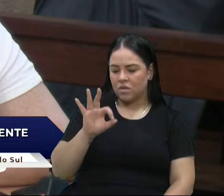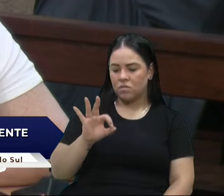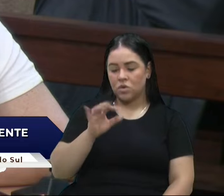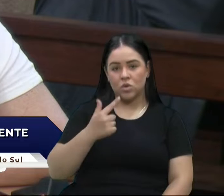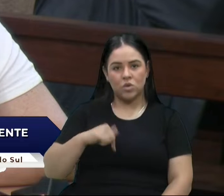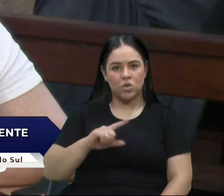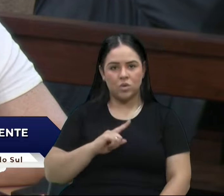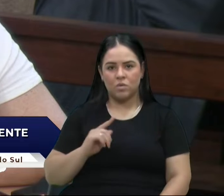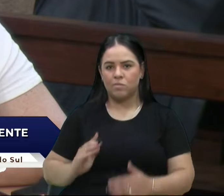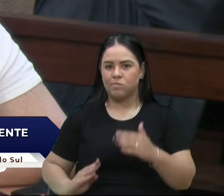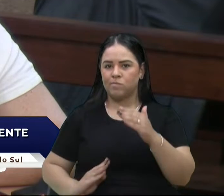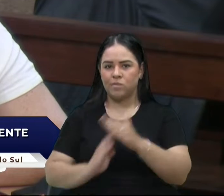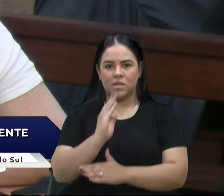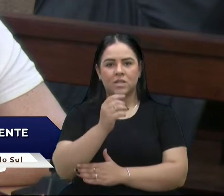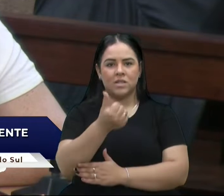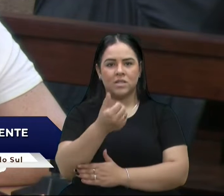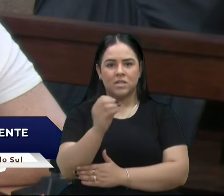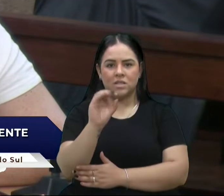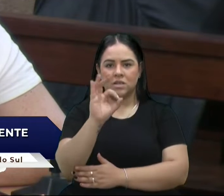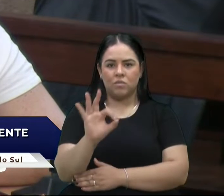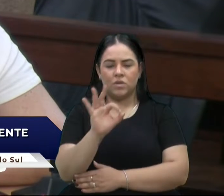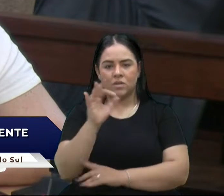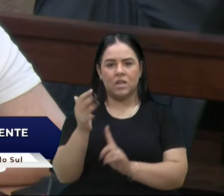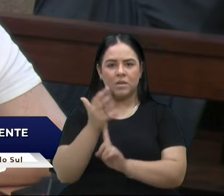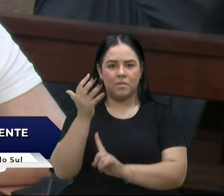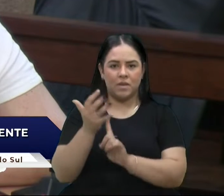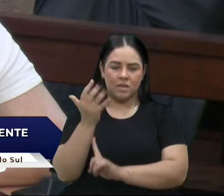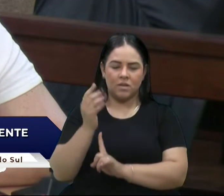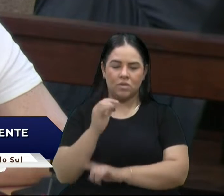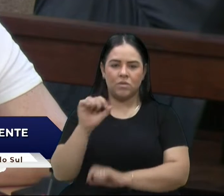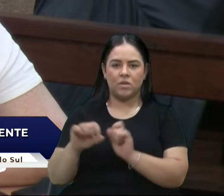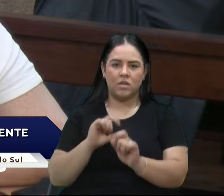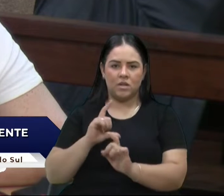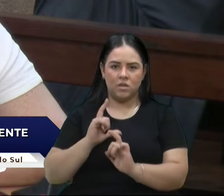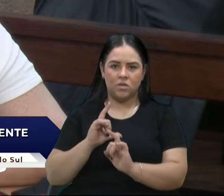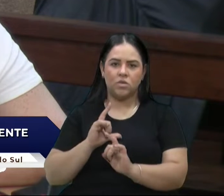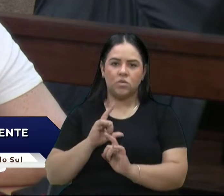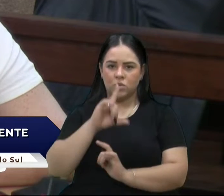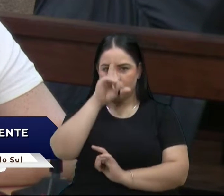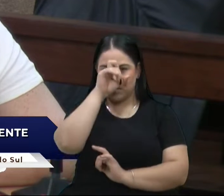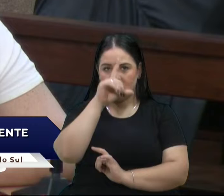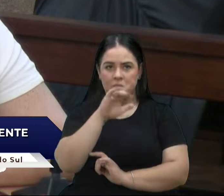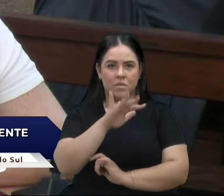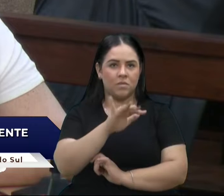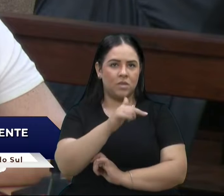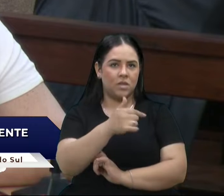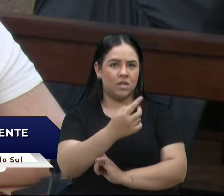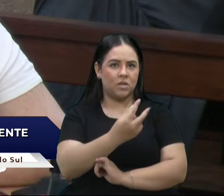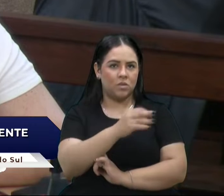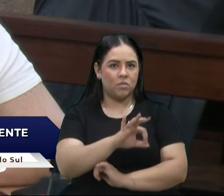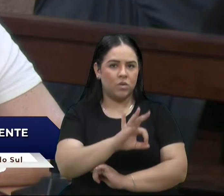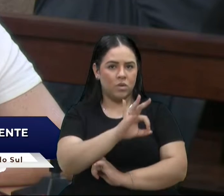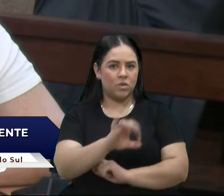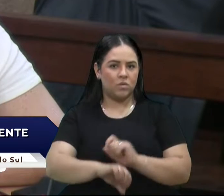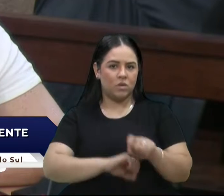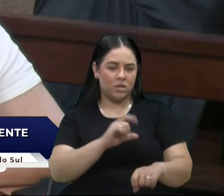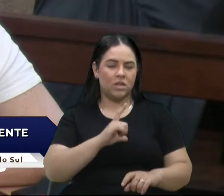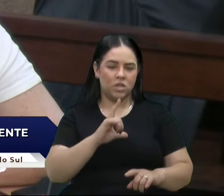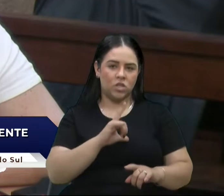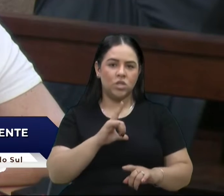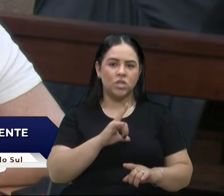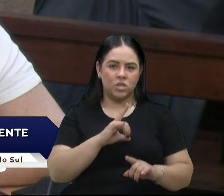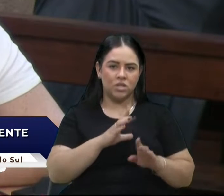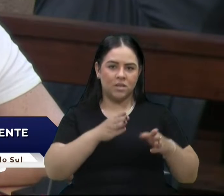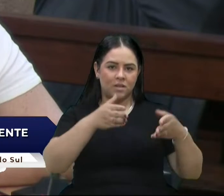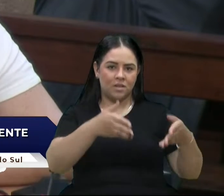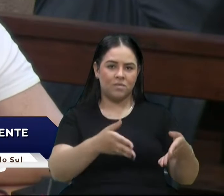excedendo em 60% a demanda do ambulatorial. Estamos, em média, em 72% da parte de internação, quando